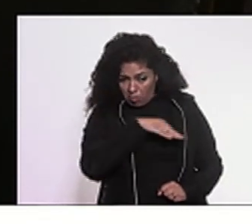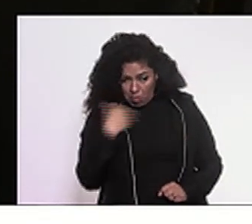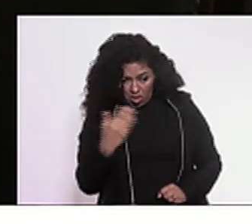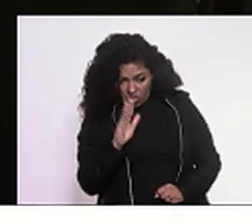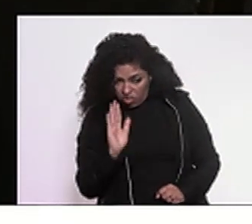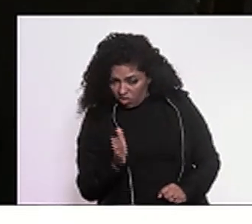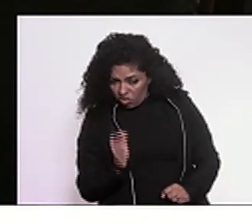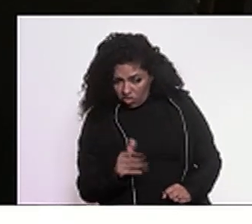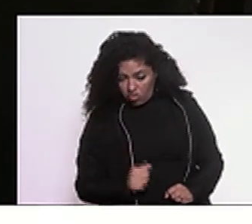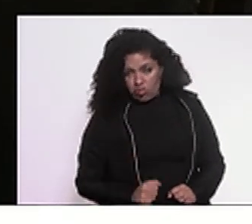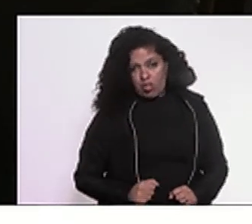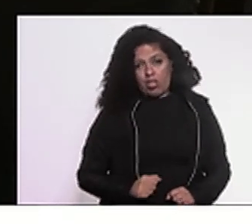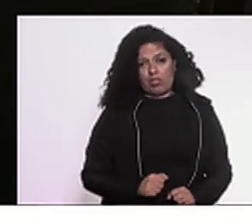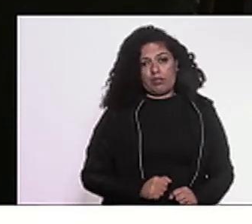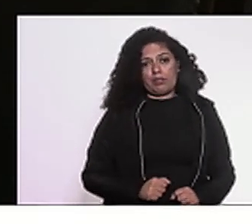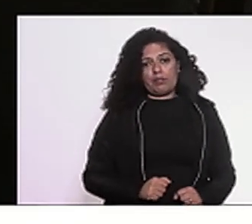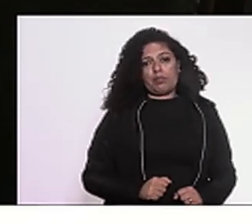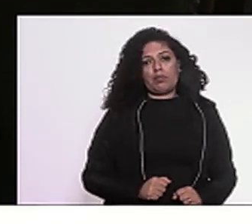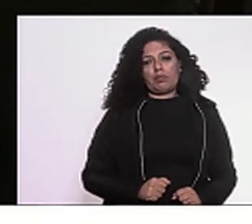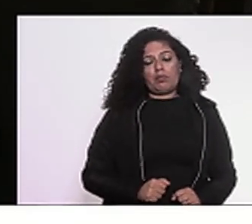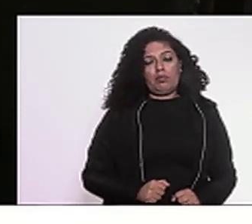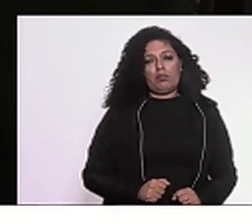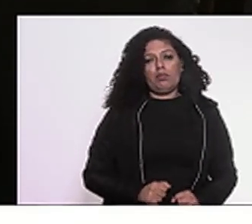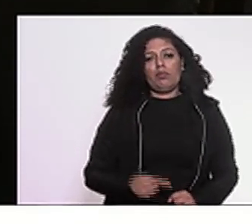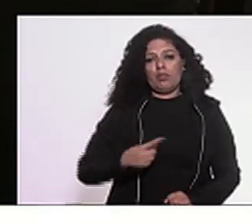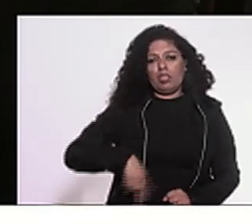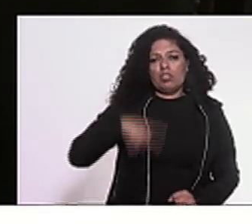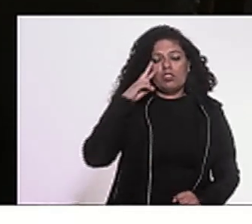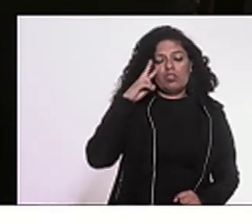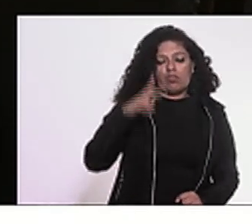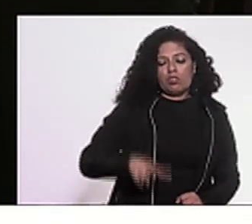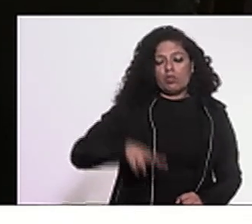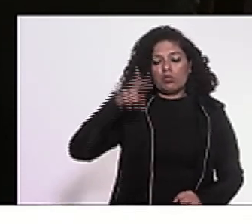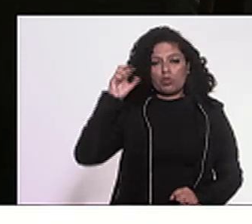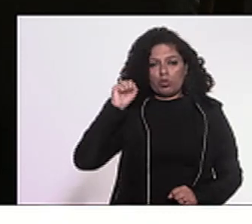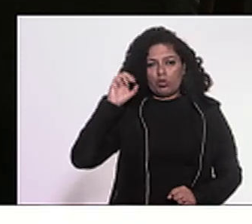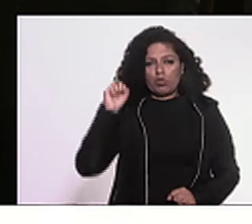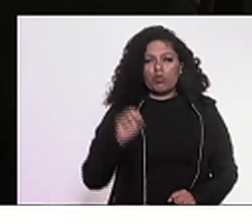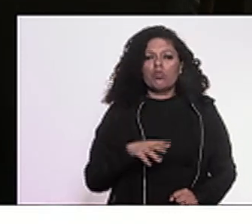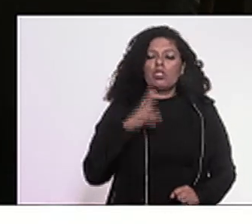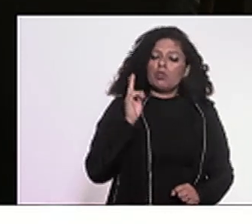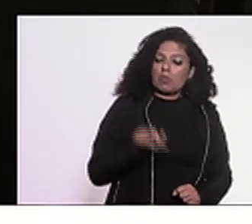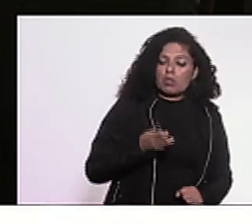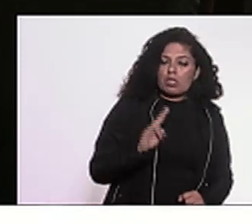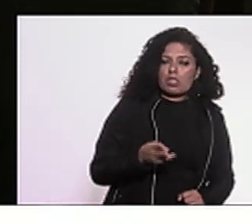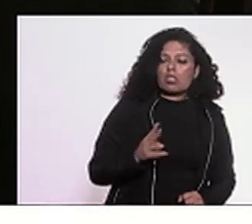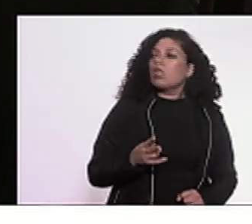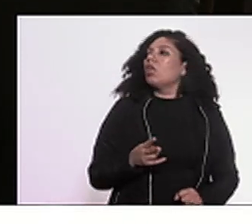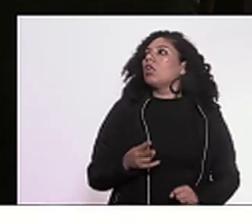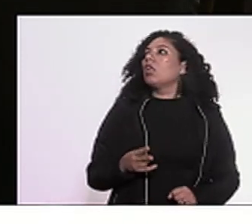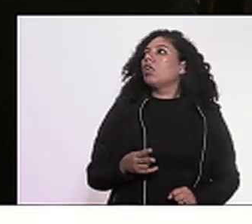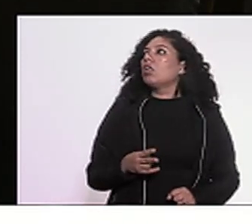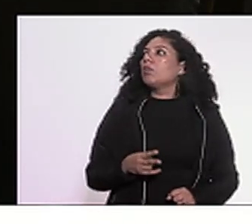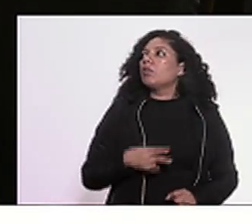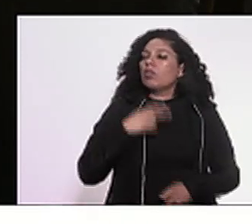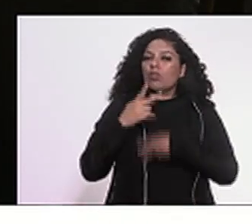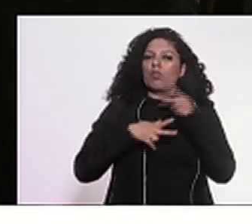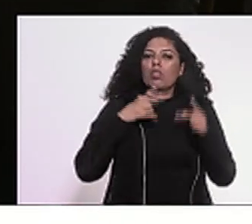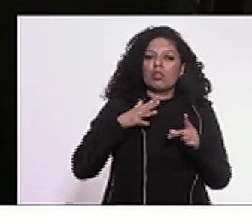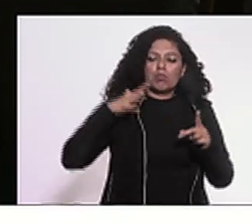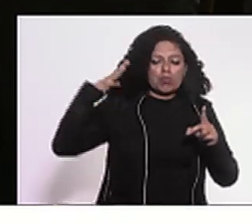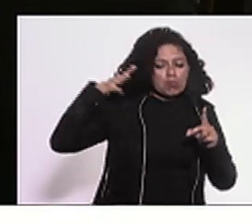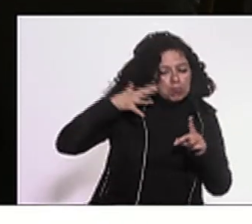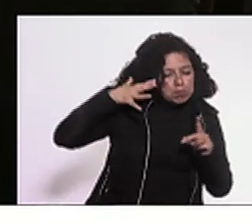poder também terminou. E nós vimos e assistimos muito, geralmente, essa questão do assédio